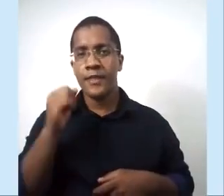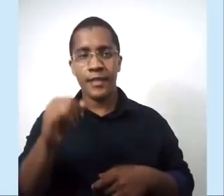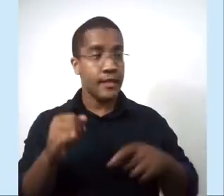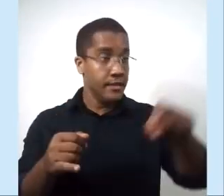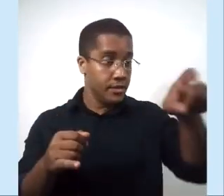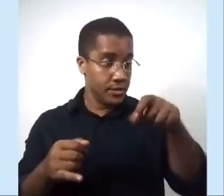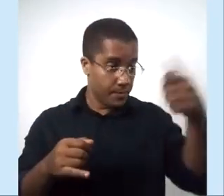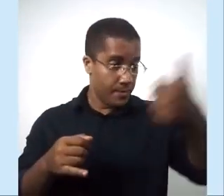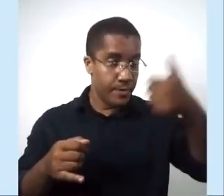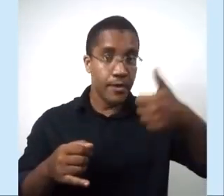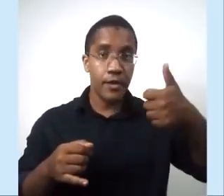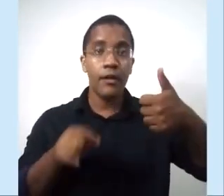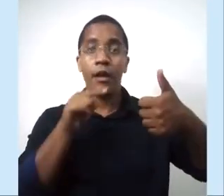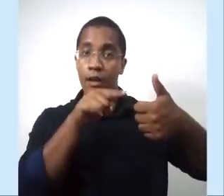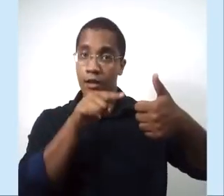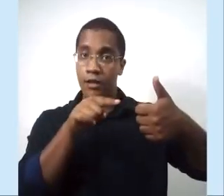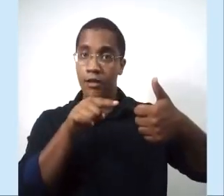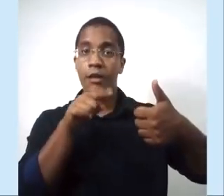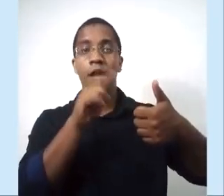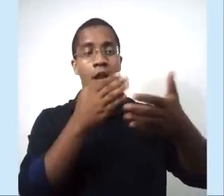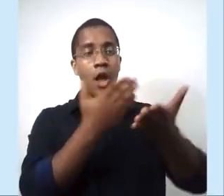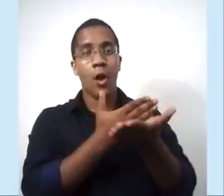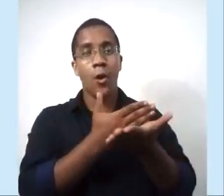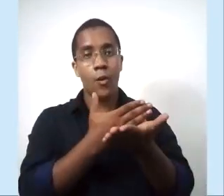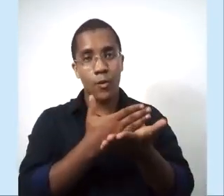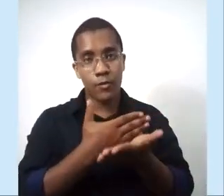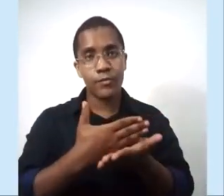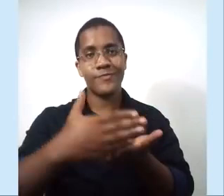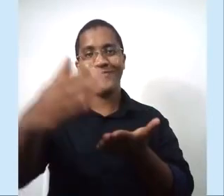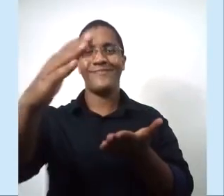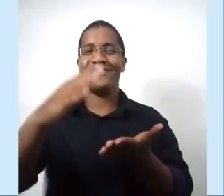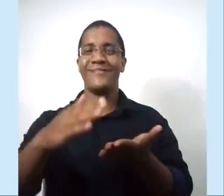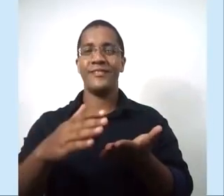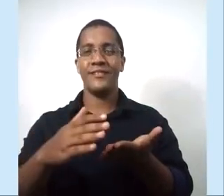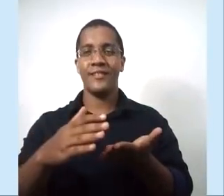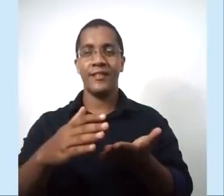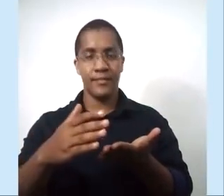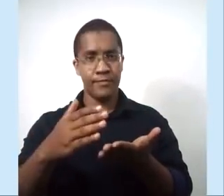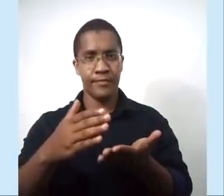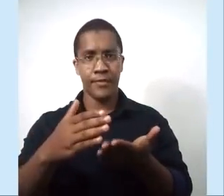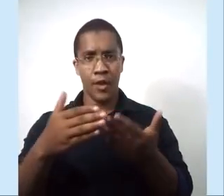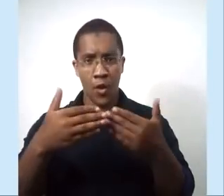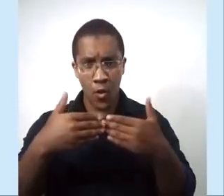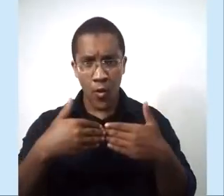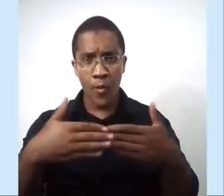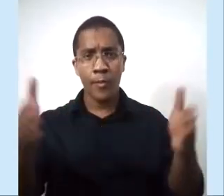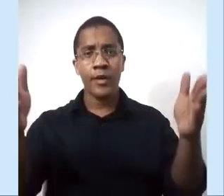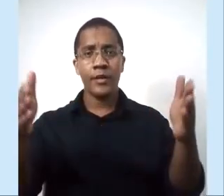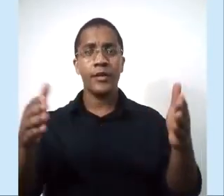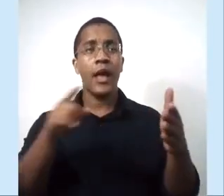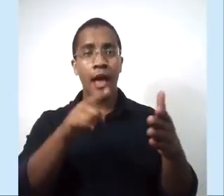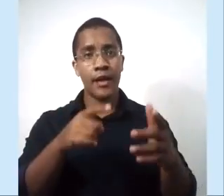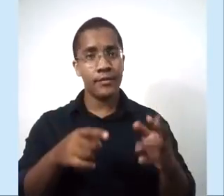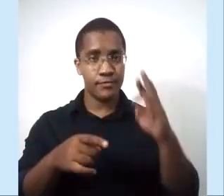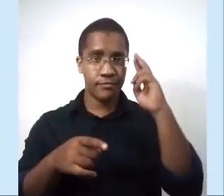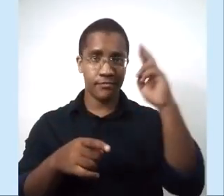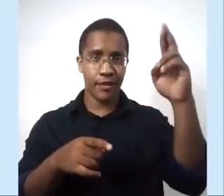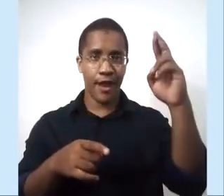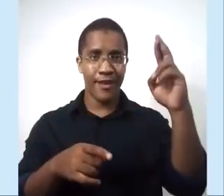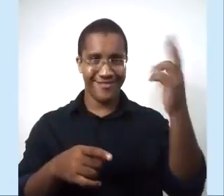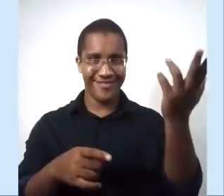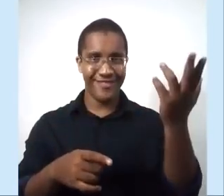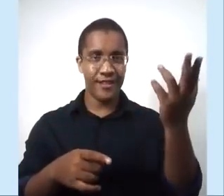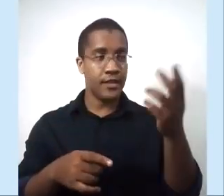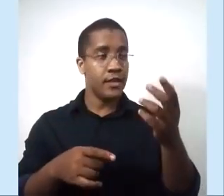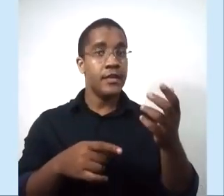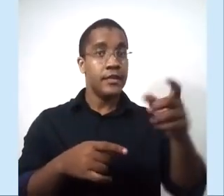eu coloco o valor de x primeiro, a gente está partindo, iniciando. Então, a gente tem a ideia de domínio. Então,